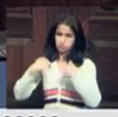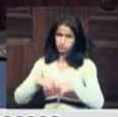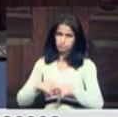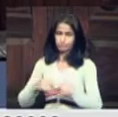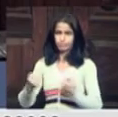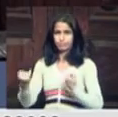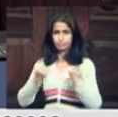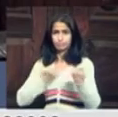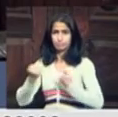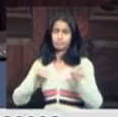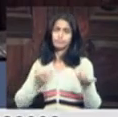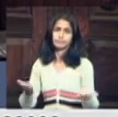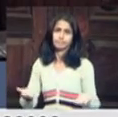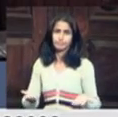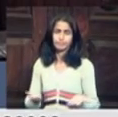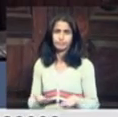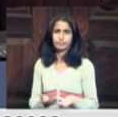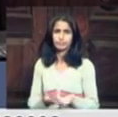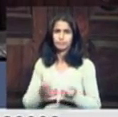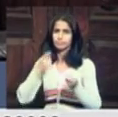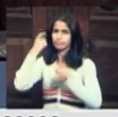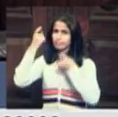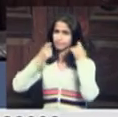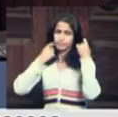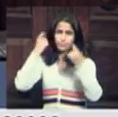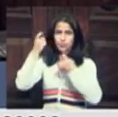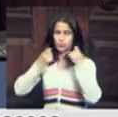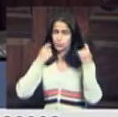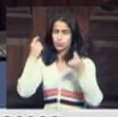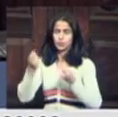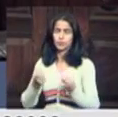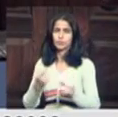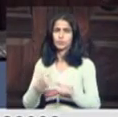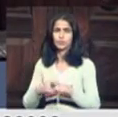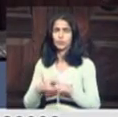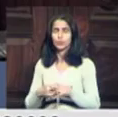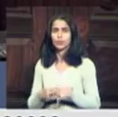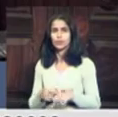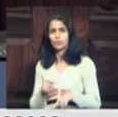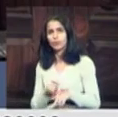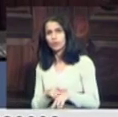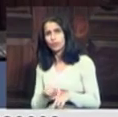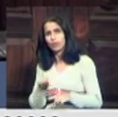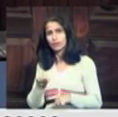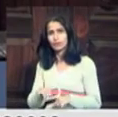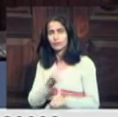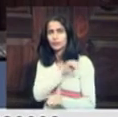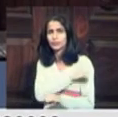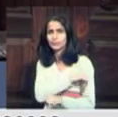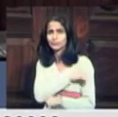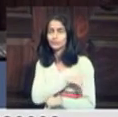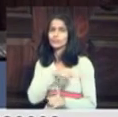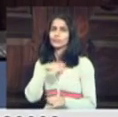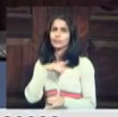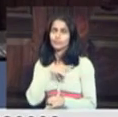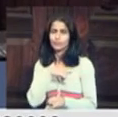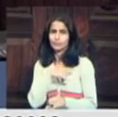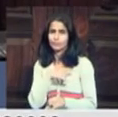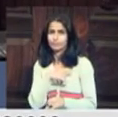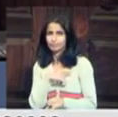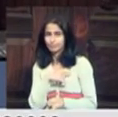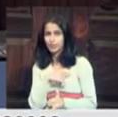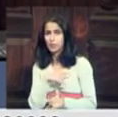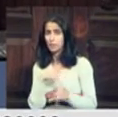informações são absolutamente preocupantes, pois no momento que o estado do Rio de Janeiro encontra em